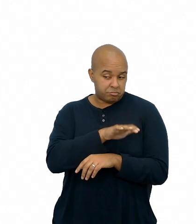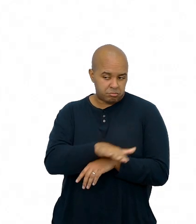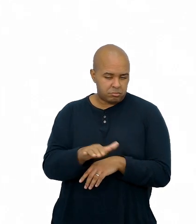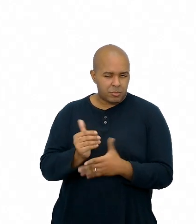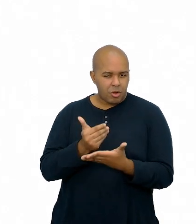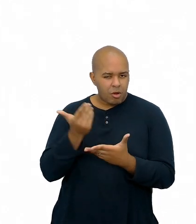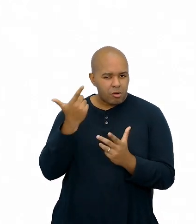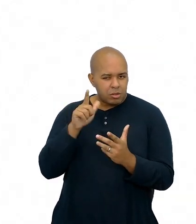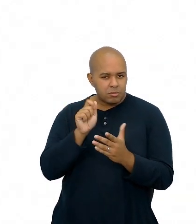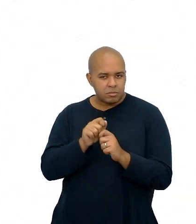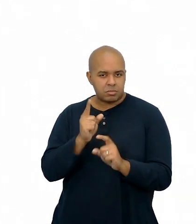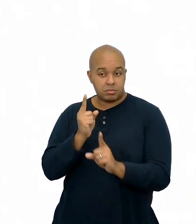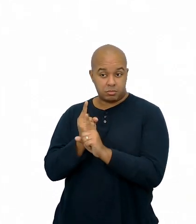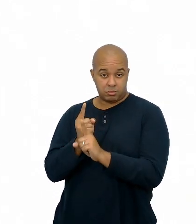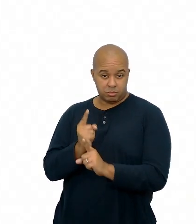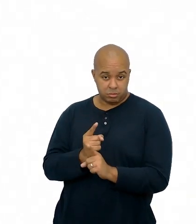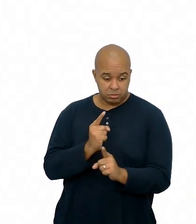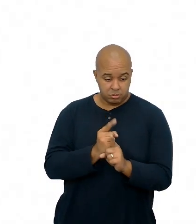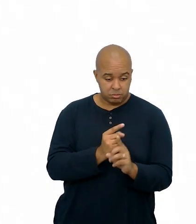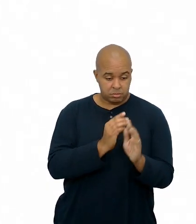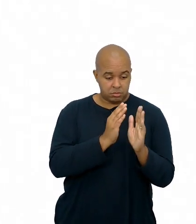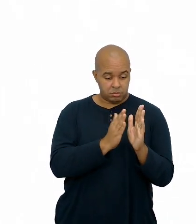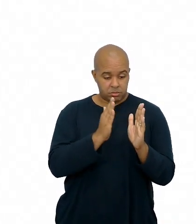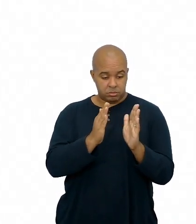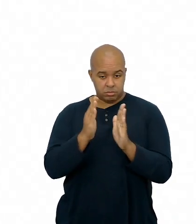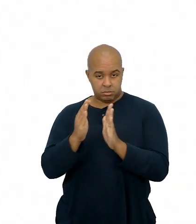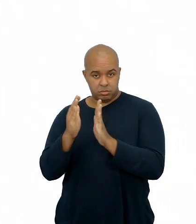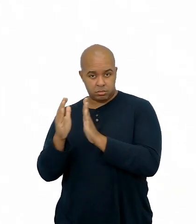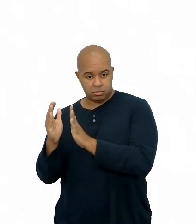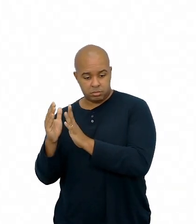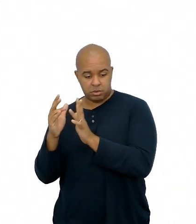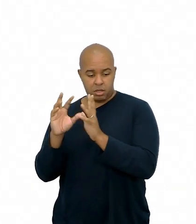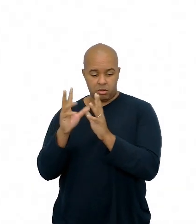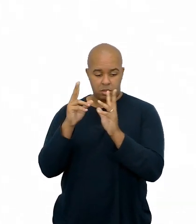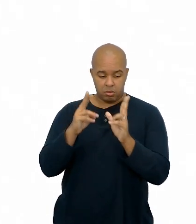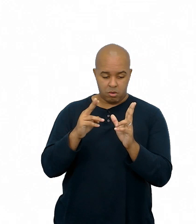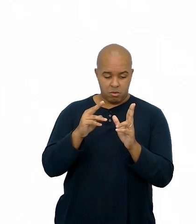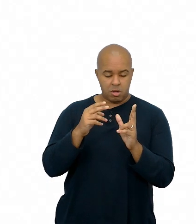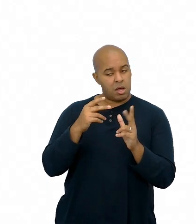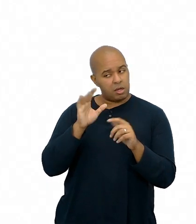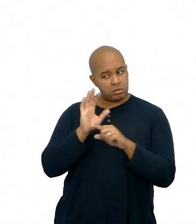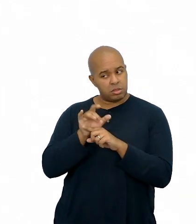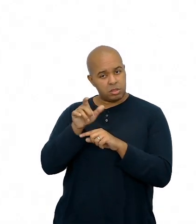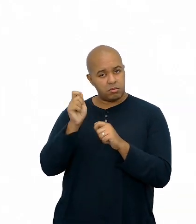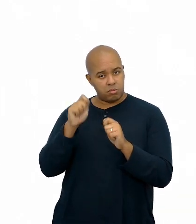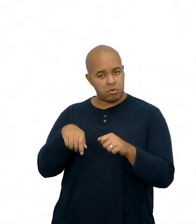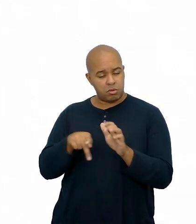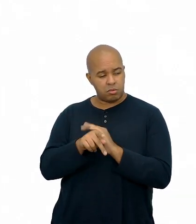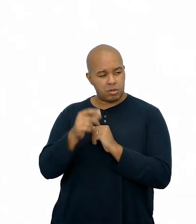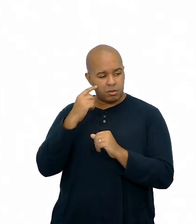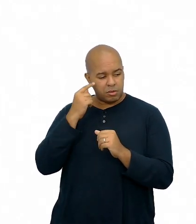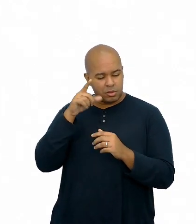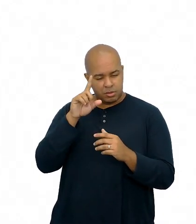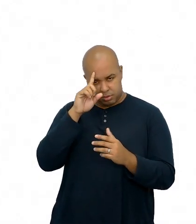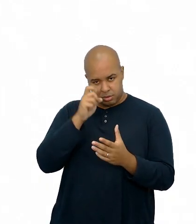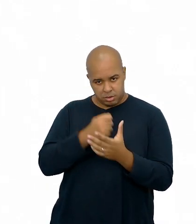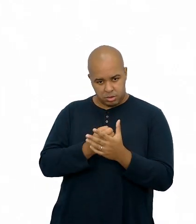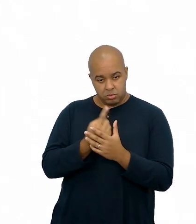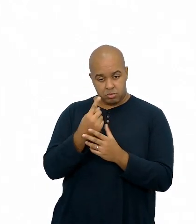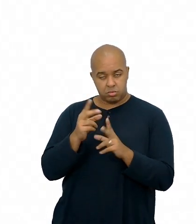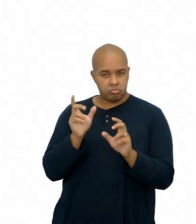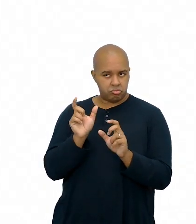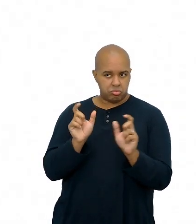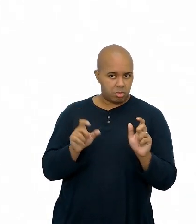cedo, possam identificar a sequência que se repete, permitindo que possam determinar um